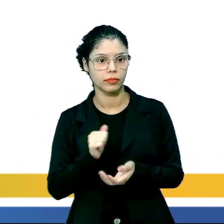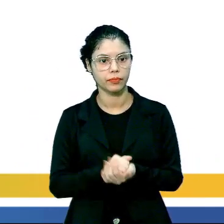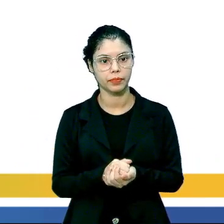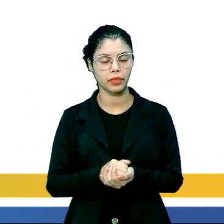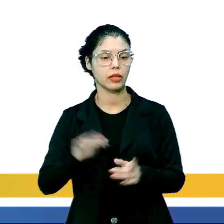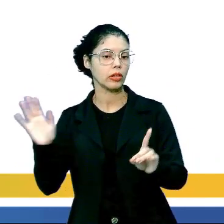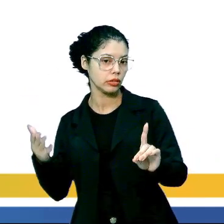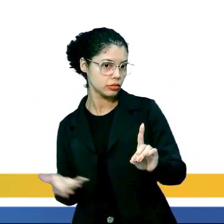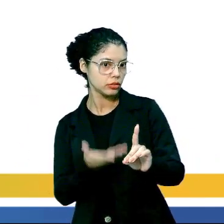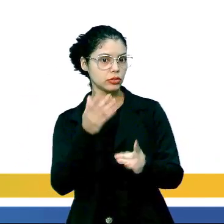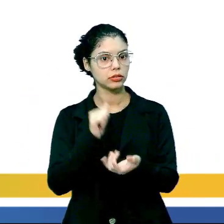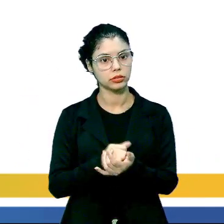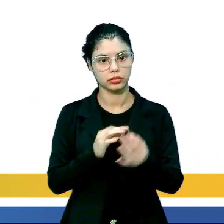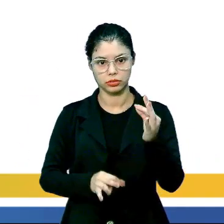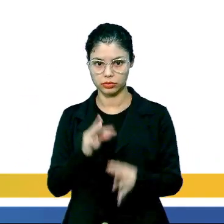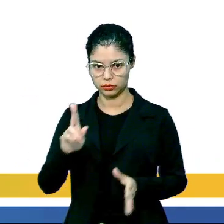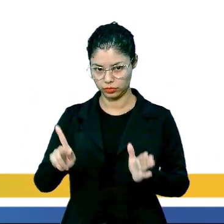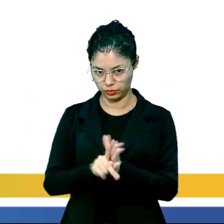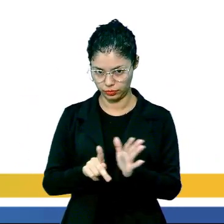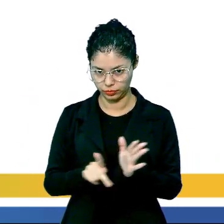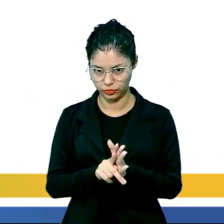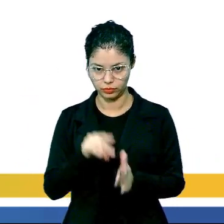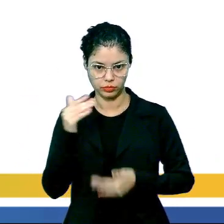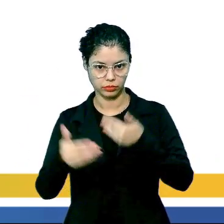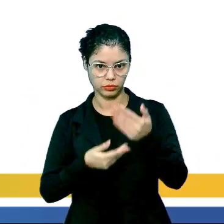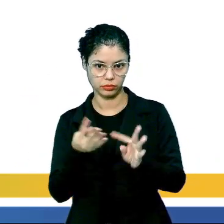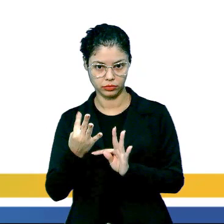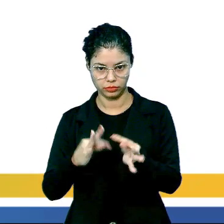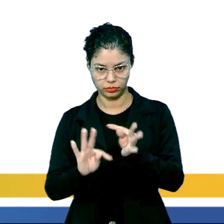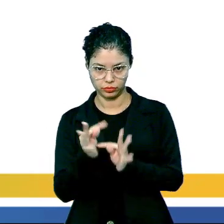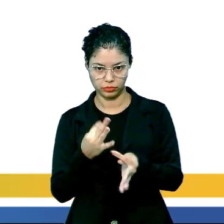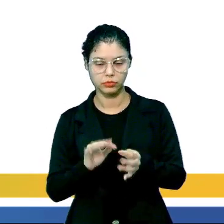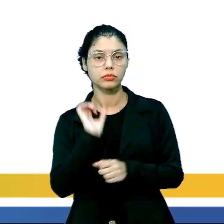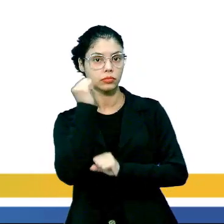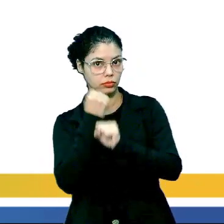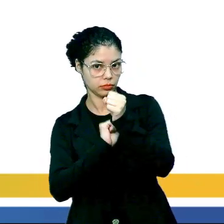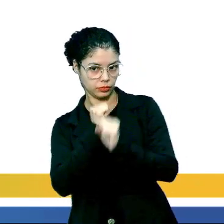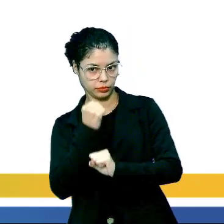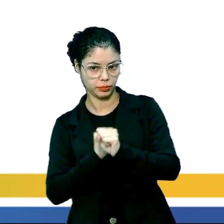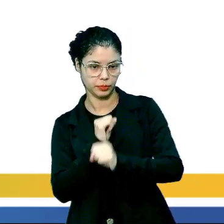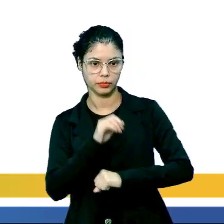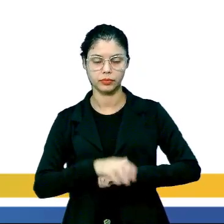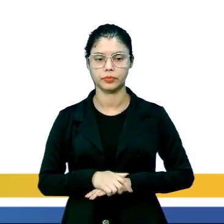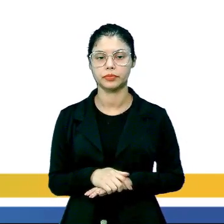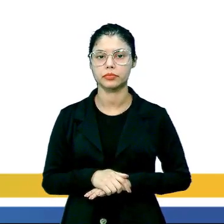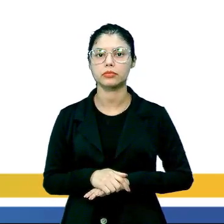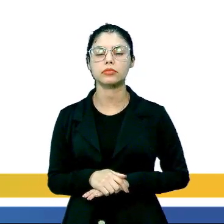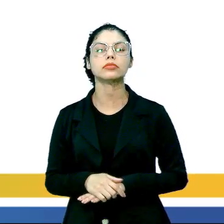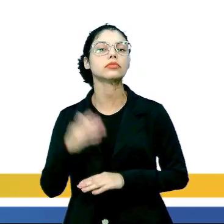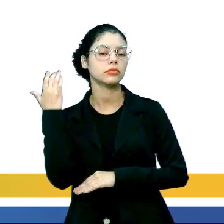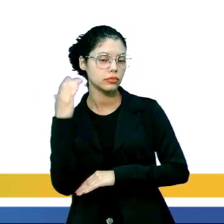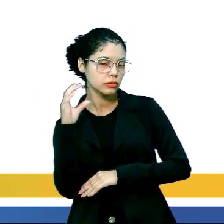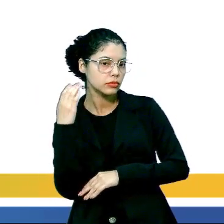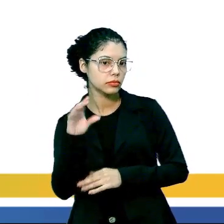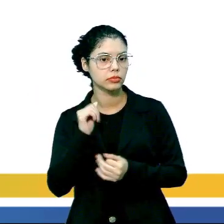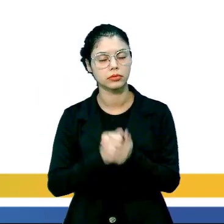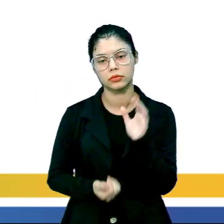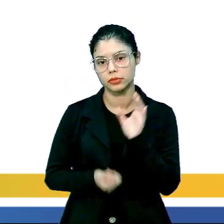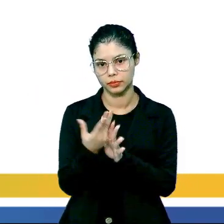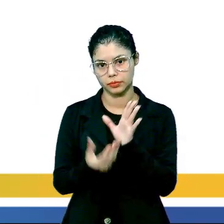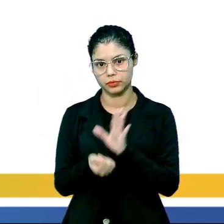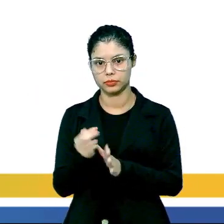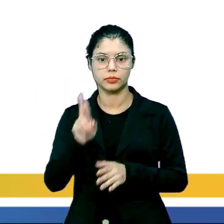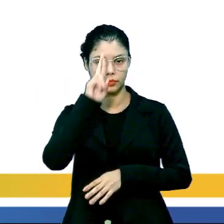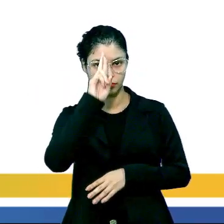pessoas, em virtude justamente do desenvolvimento tecnológico industrial. Então, a ciência produzida